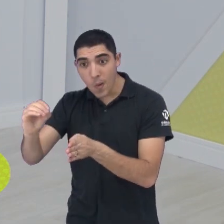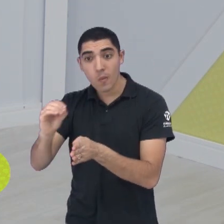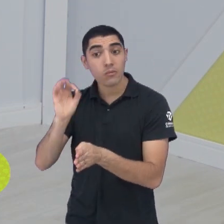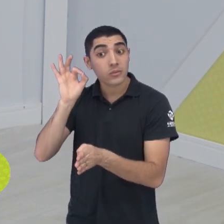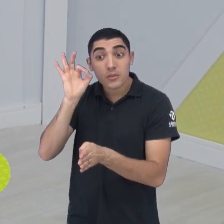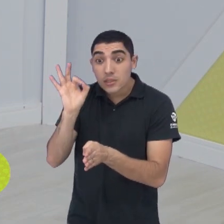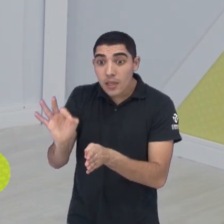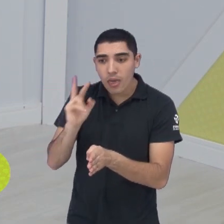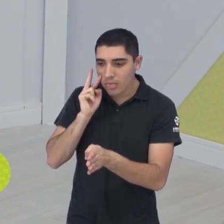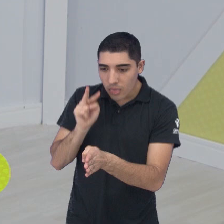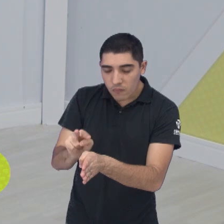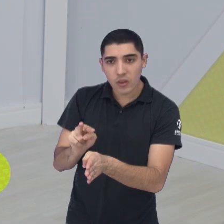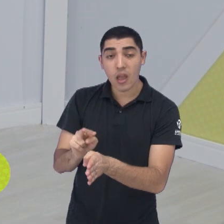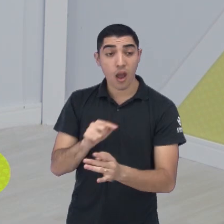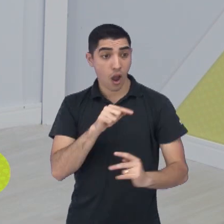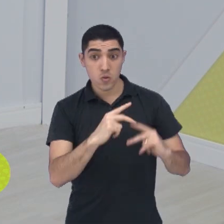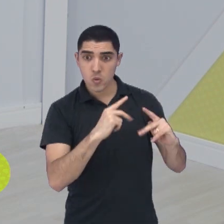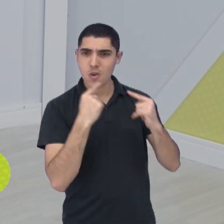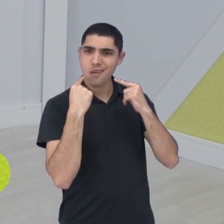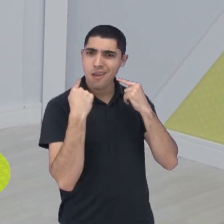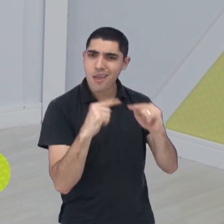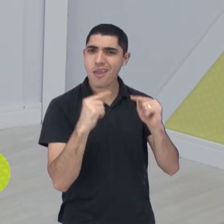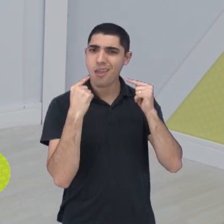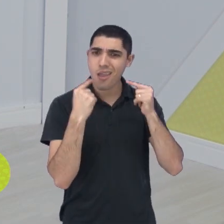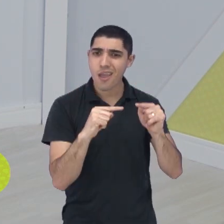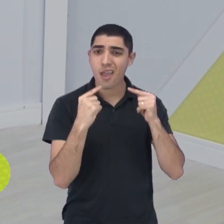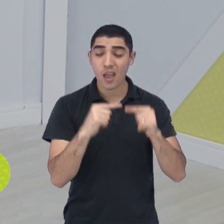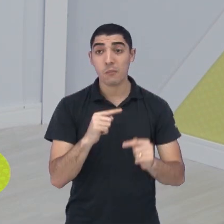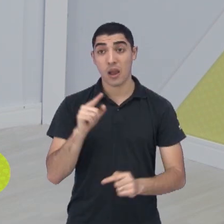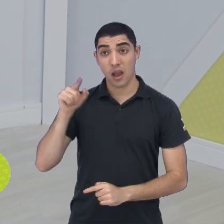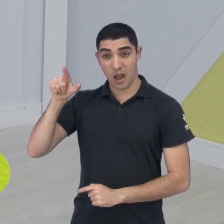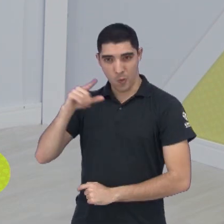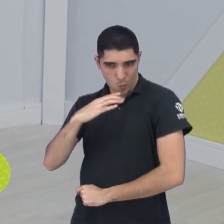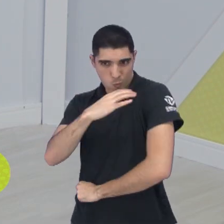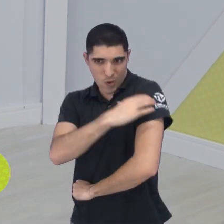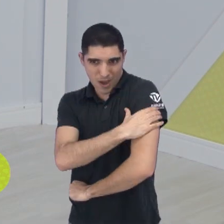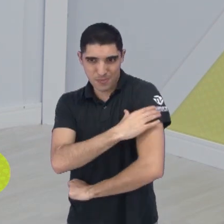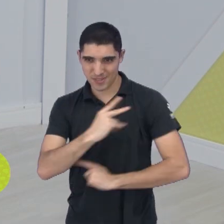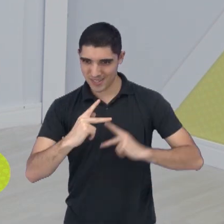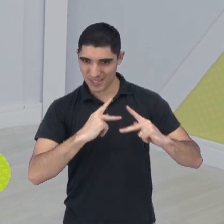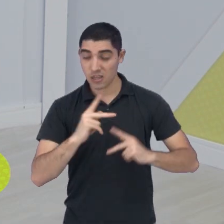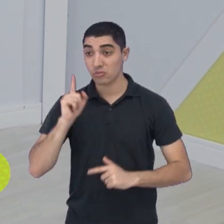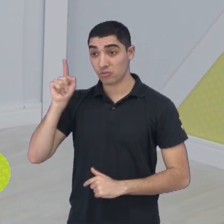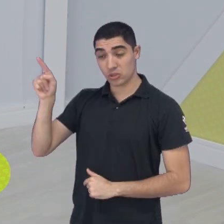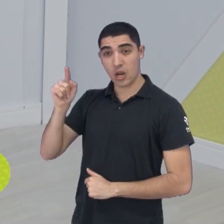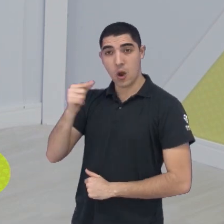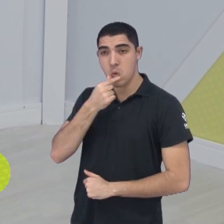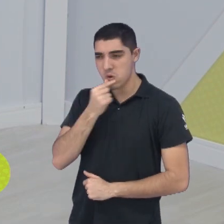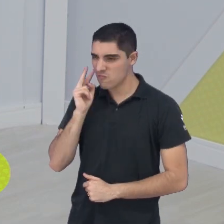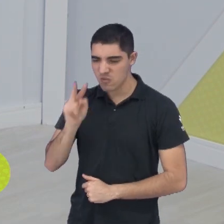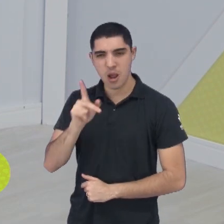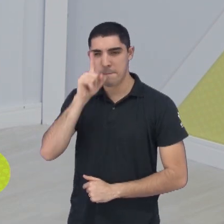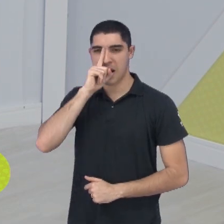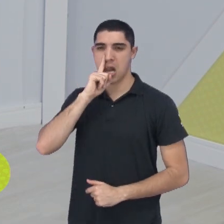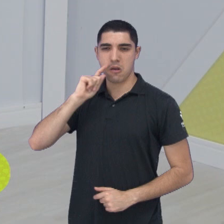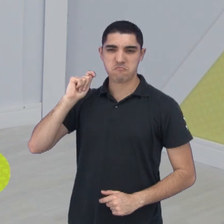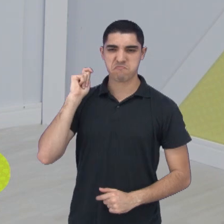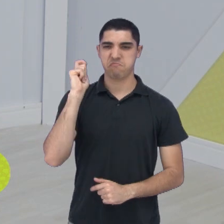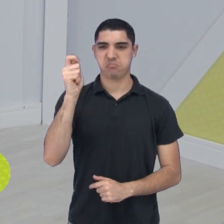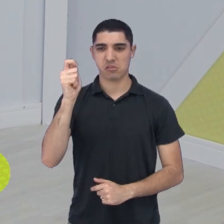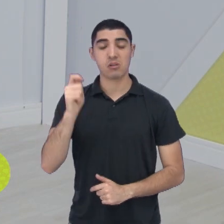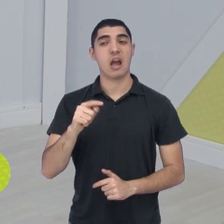O São José reclamou demais, o capitão do São José acabou tomando cartão amarelo, a arbitragem validou o ponto, lembrando que na